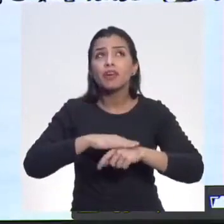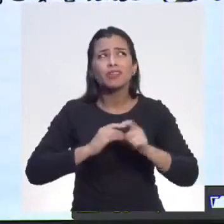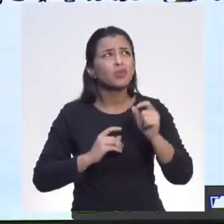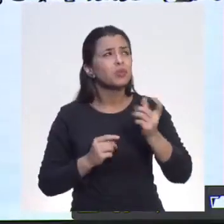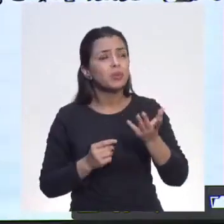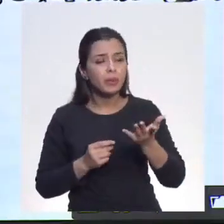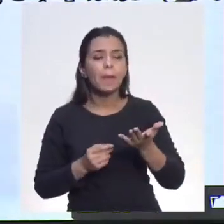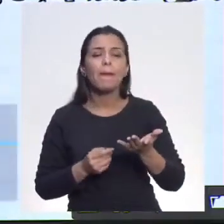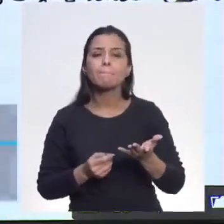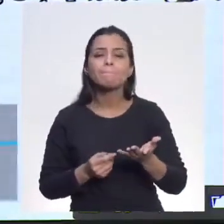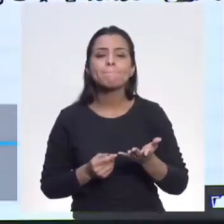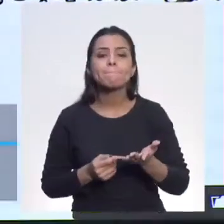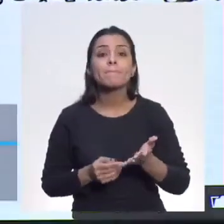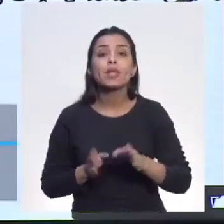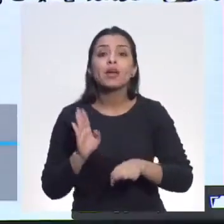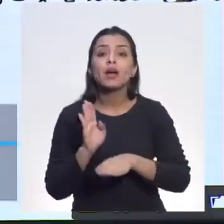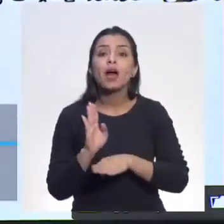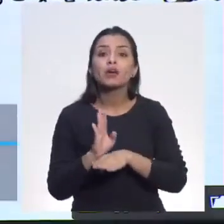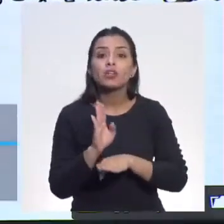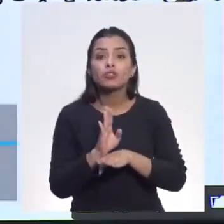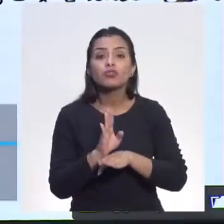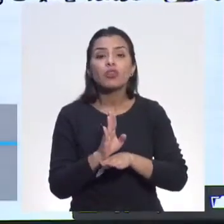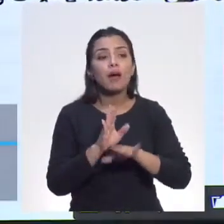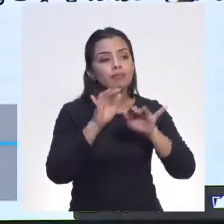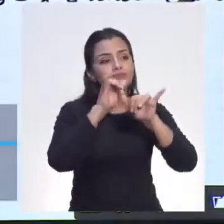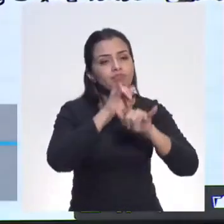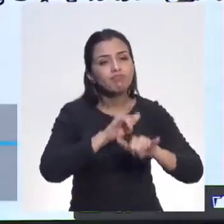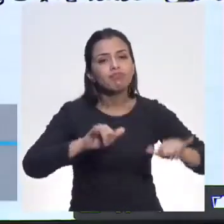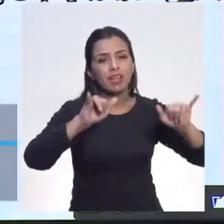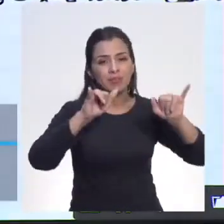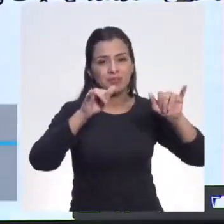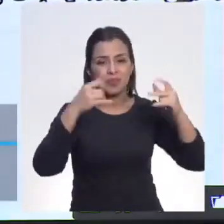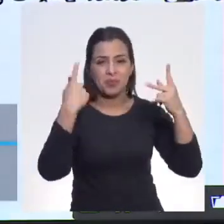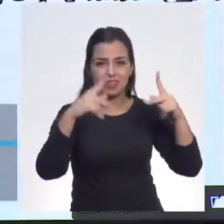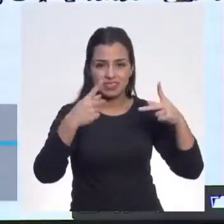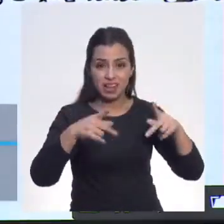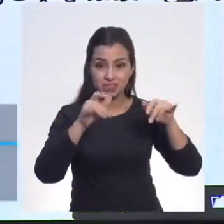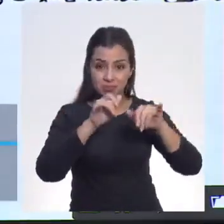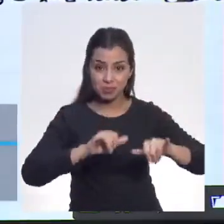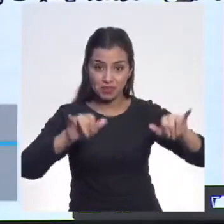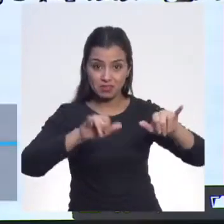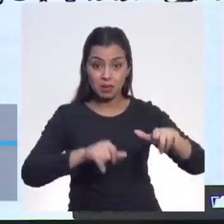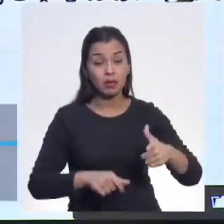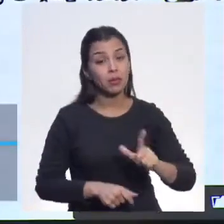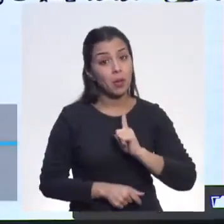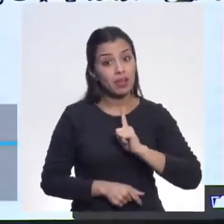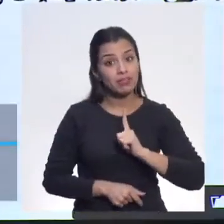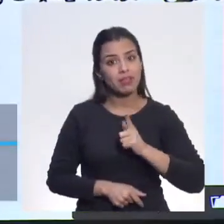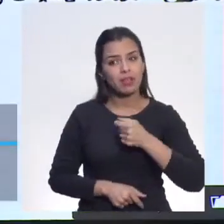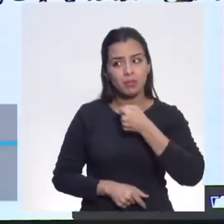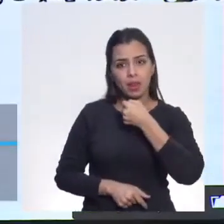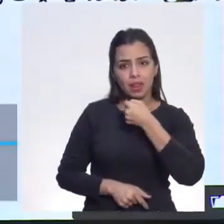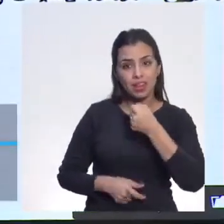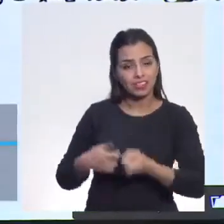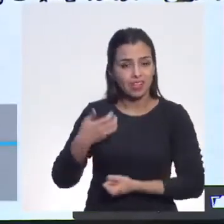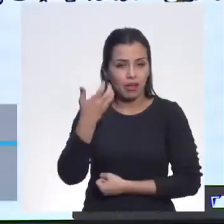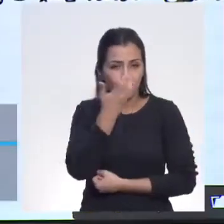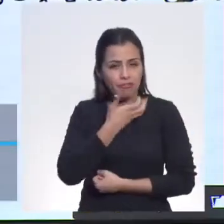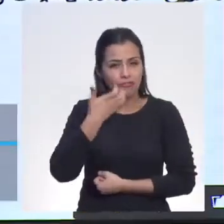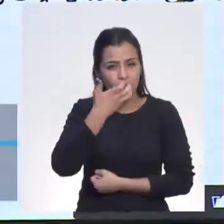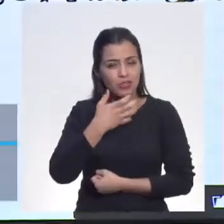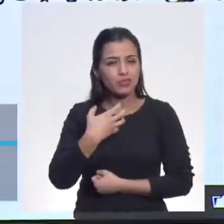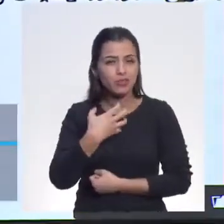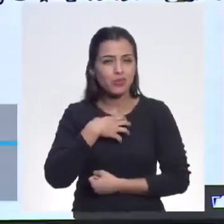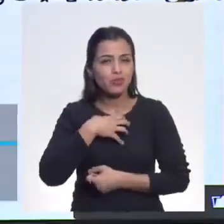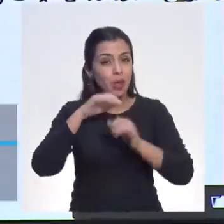né? Ele ajuda justamente a publicidade e propaganda. Ele empresta a sua voz para uma peça publicitária, certo? Que a gente